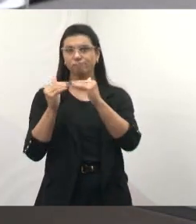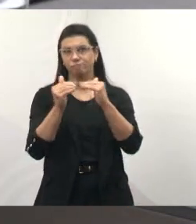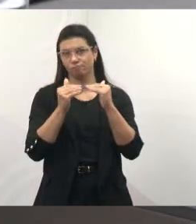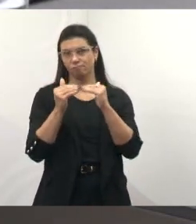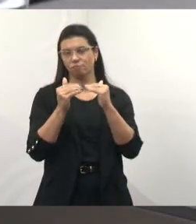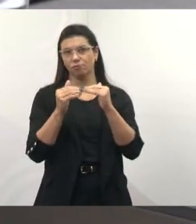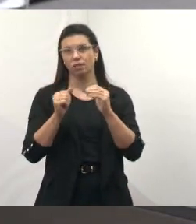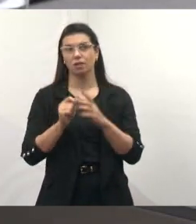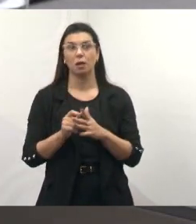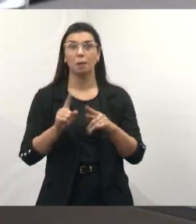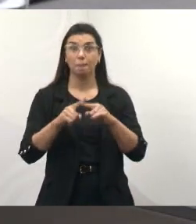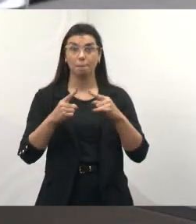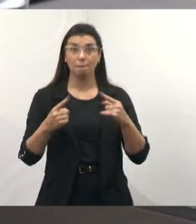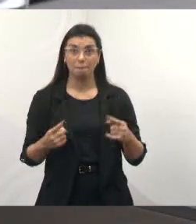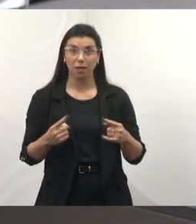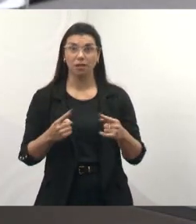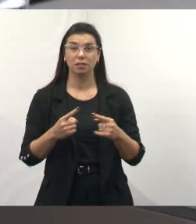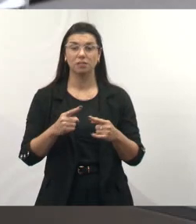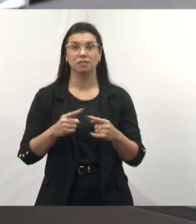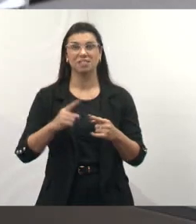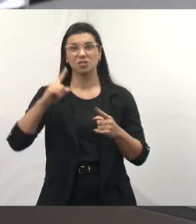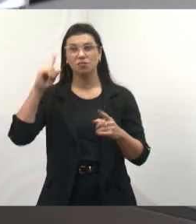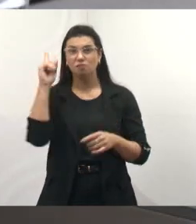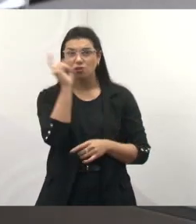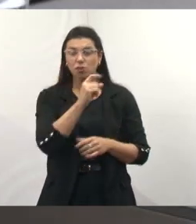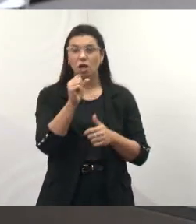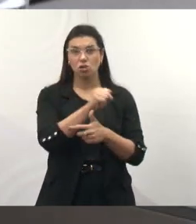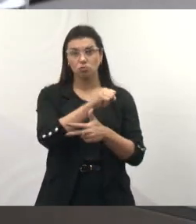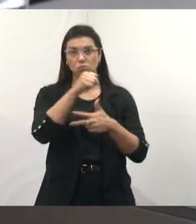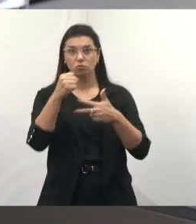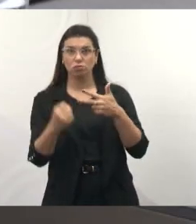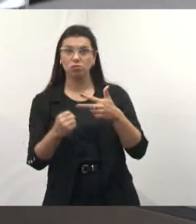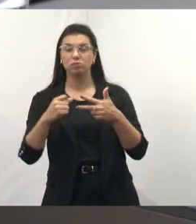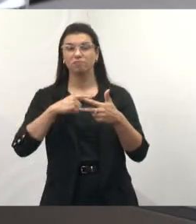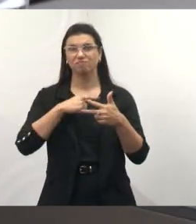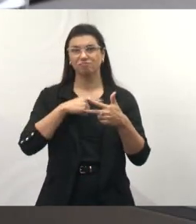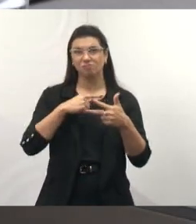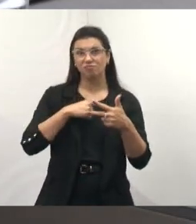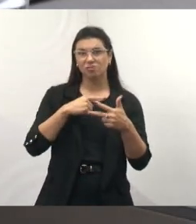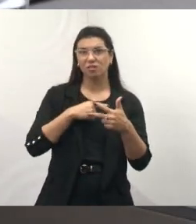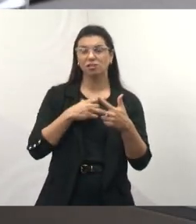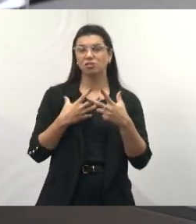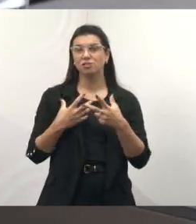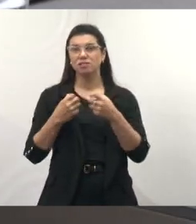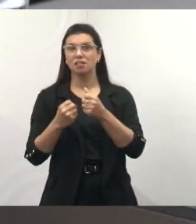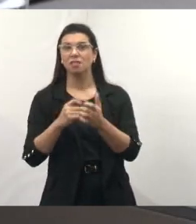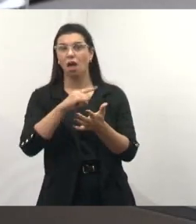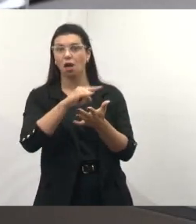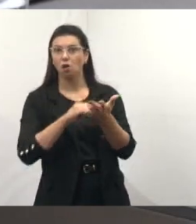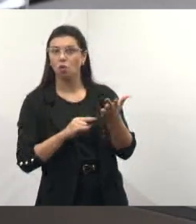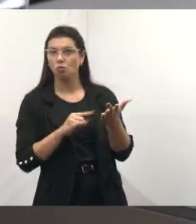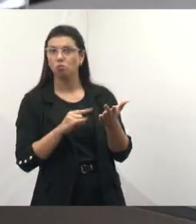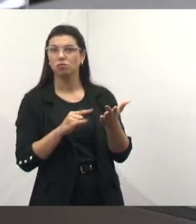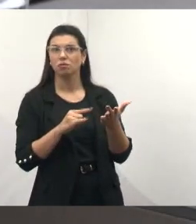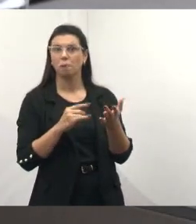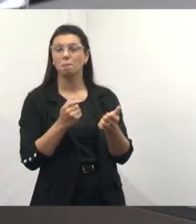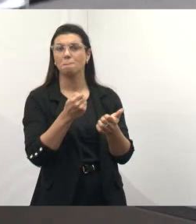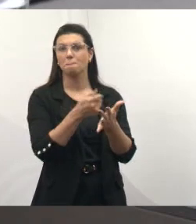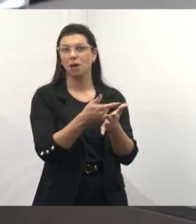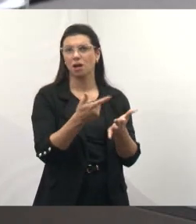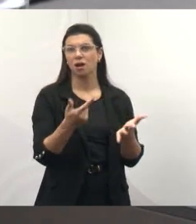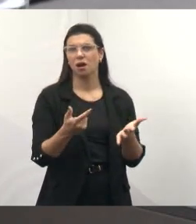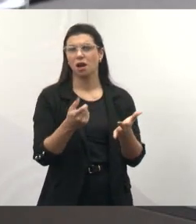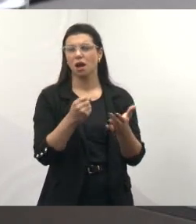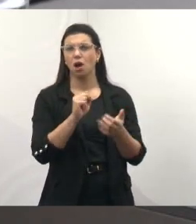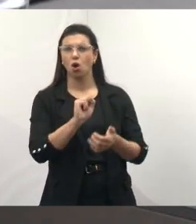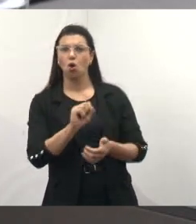ressaltar, né, que a dificuldade que os poderes executivos têm em aprovar contas. Não é fácil. Muitas vezes eu faço